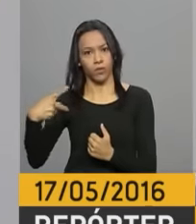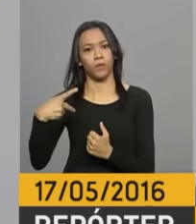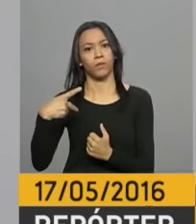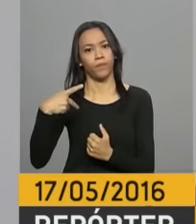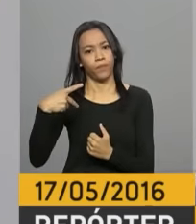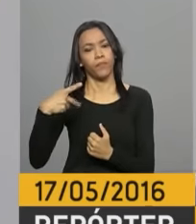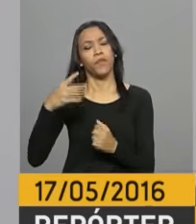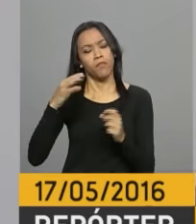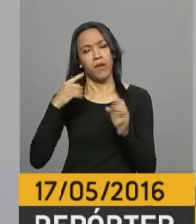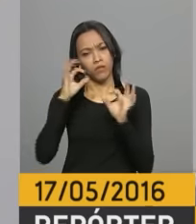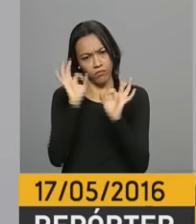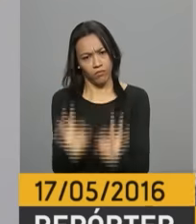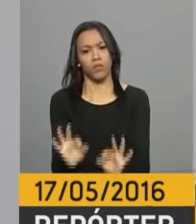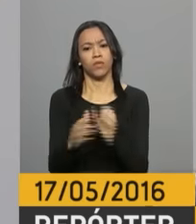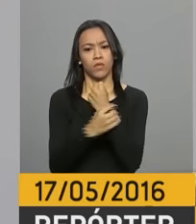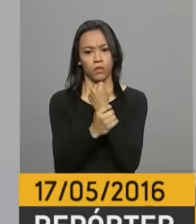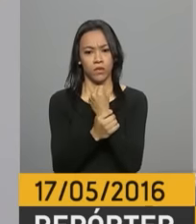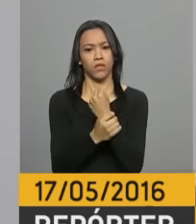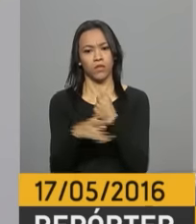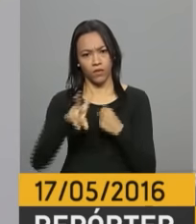com firmeza e com segurança.